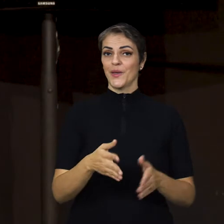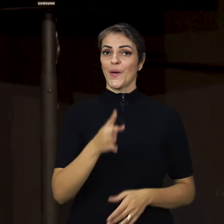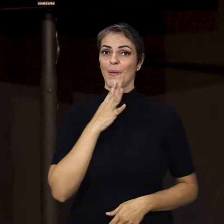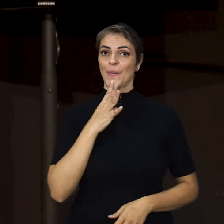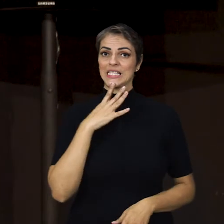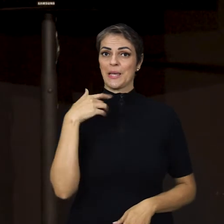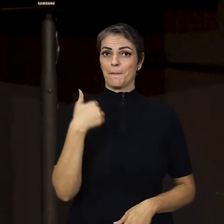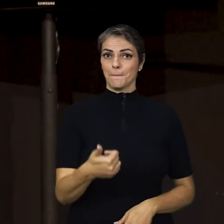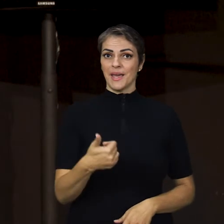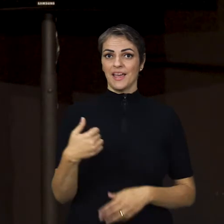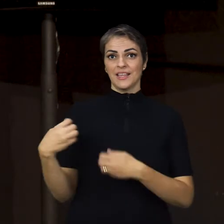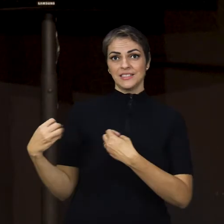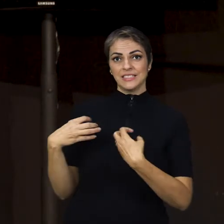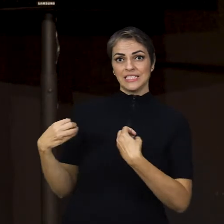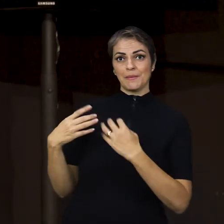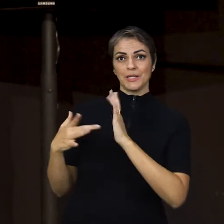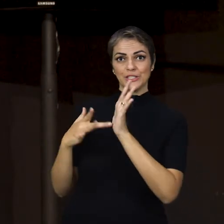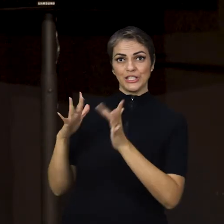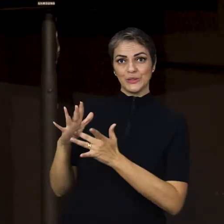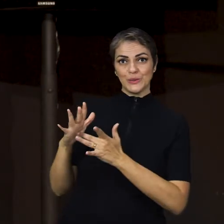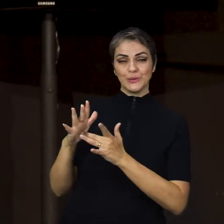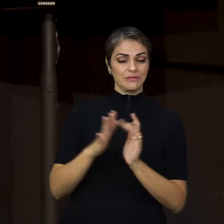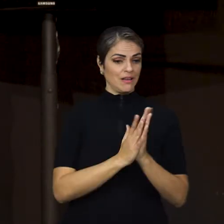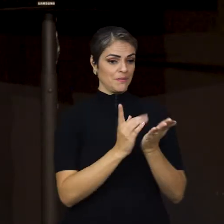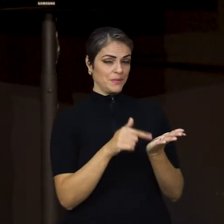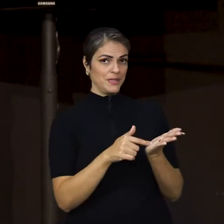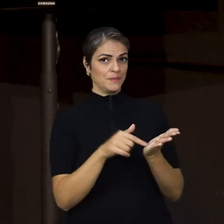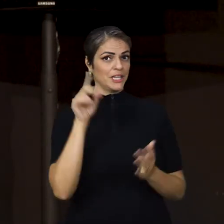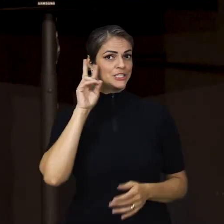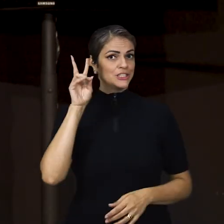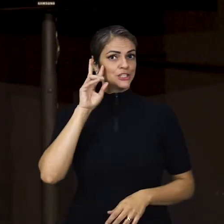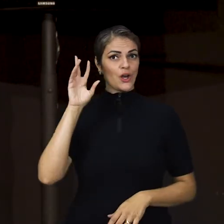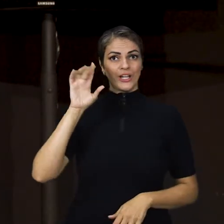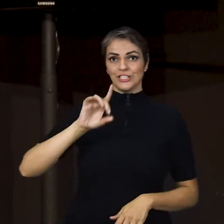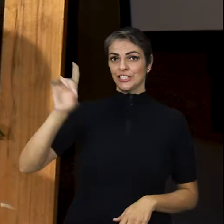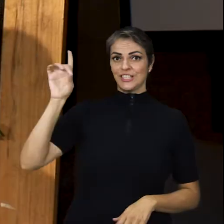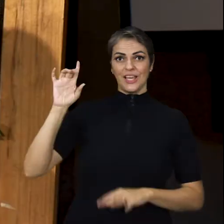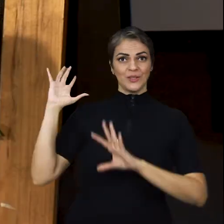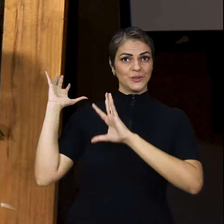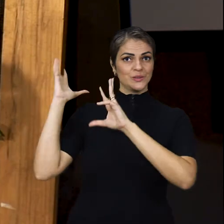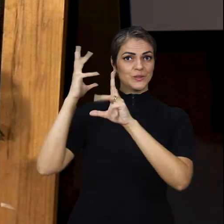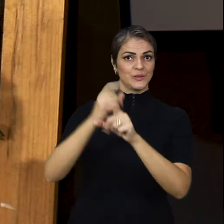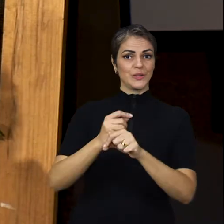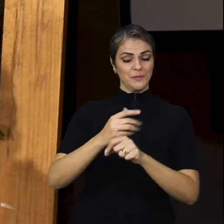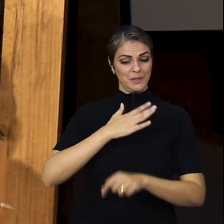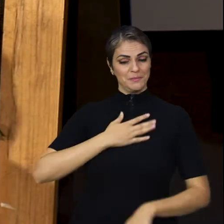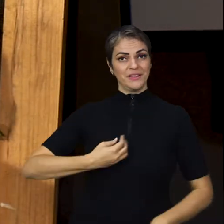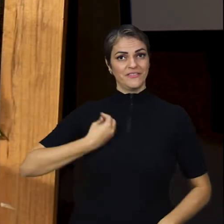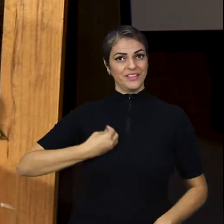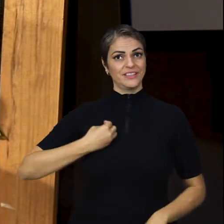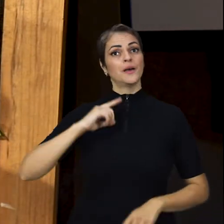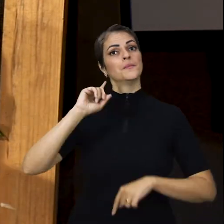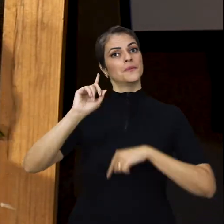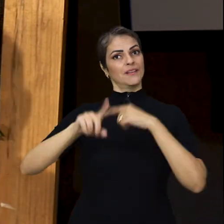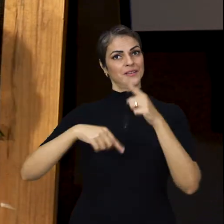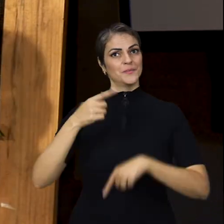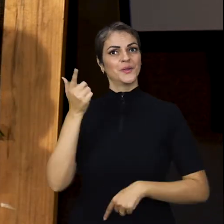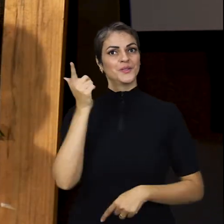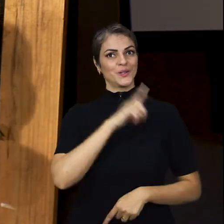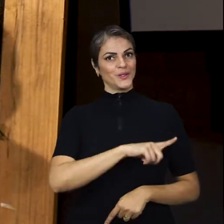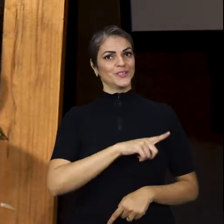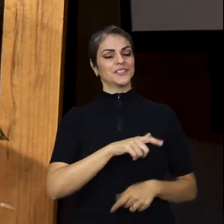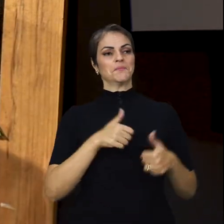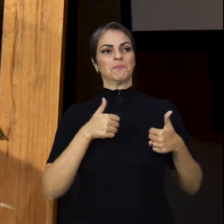que Jesus ensinou, de conhecer a história de Deus no mundo e na minha vida, para que eu possa, então, trazer outras pessoas nessa